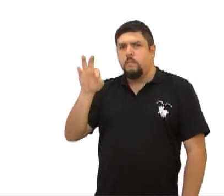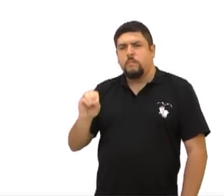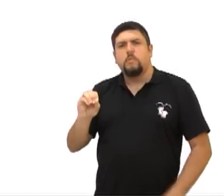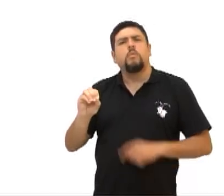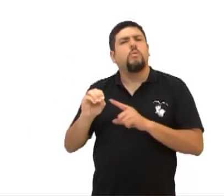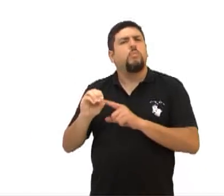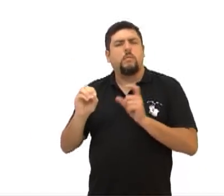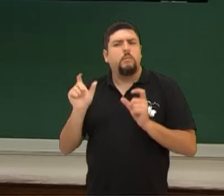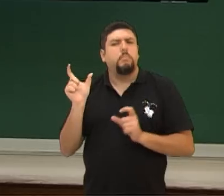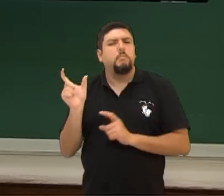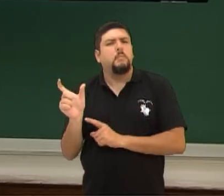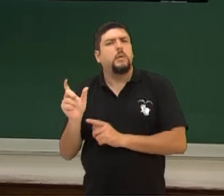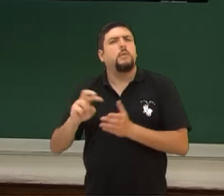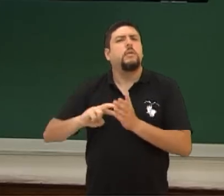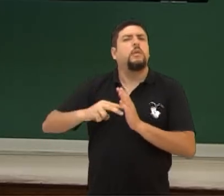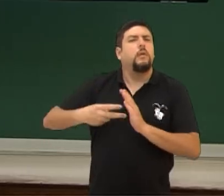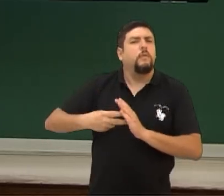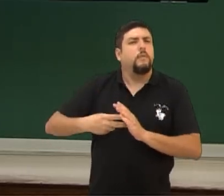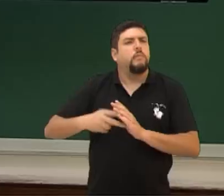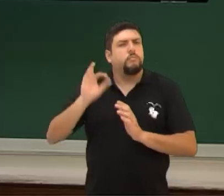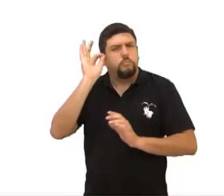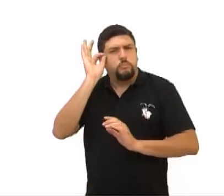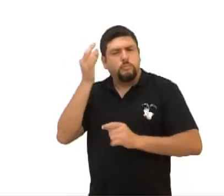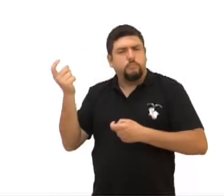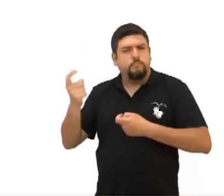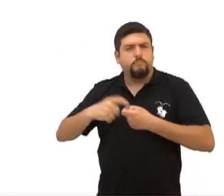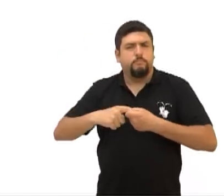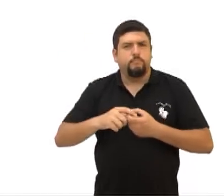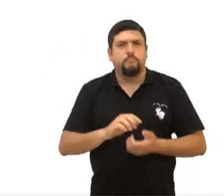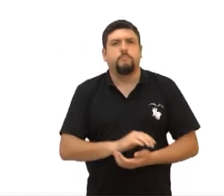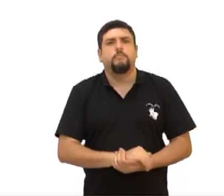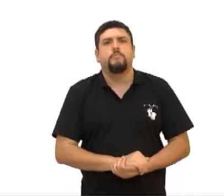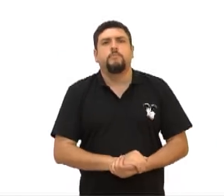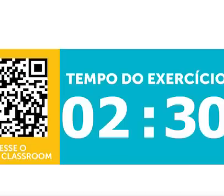do infográfico? Pense um pouquinho e já voltamos.